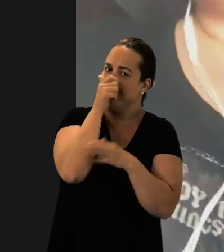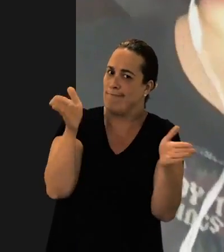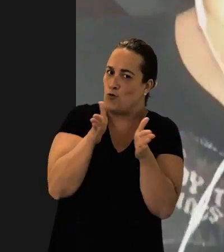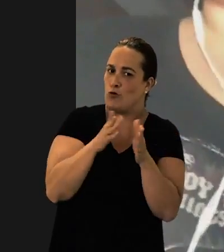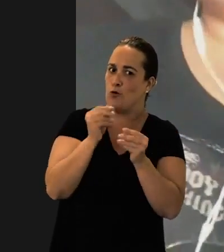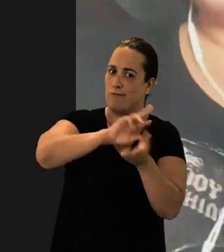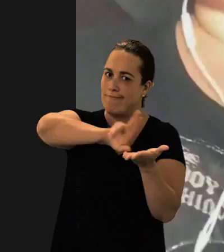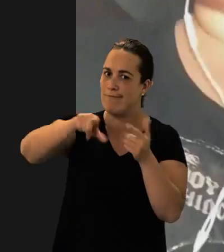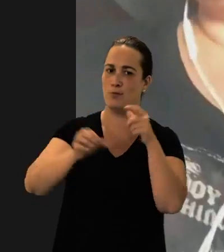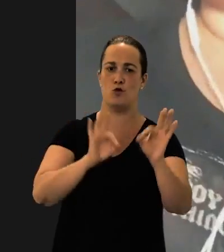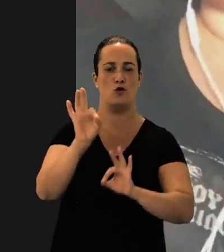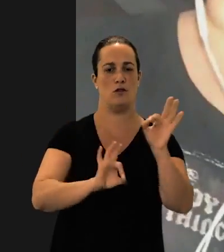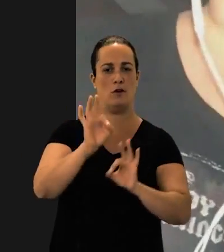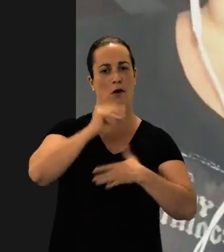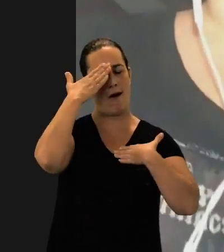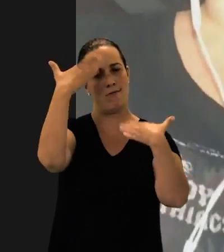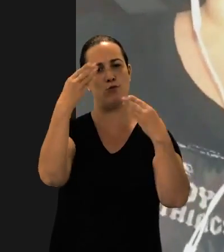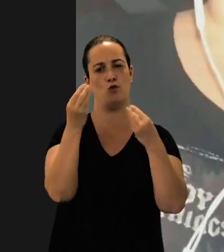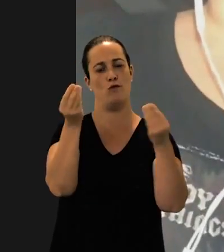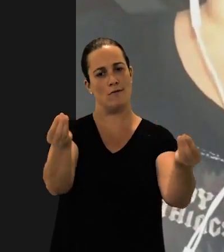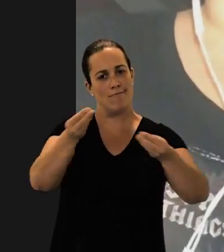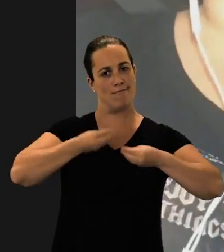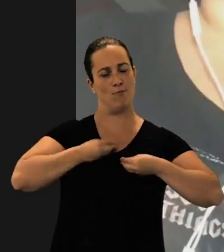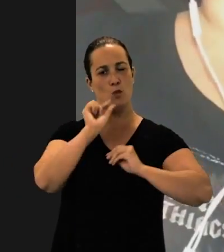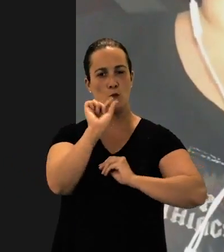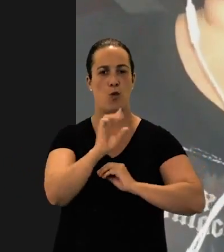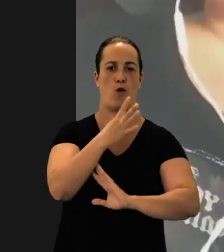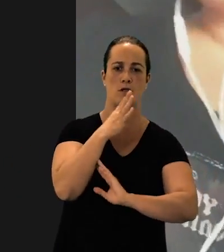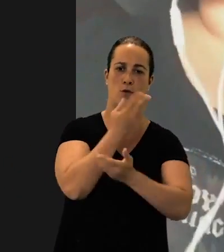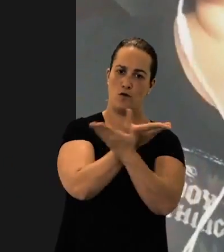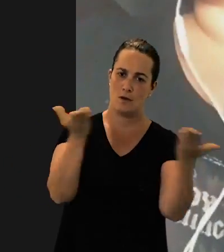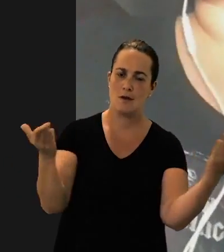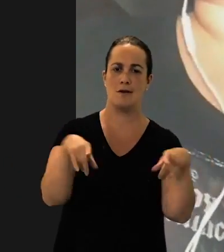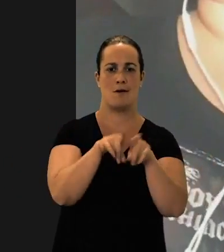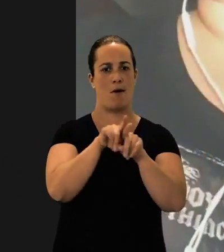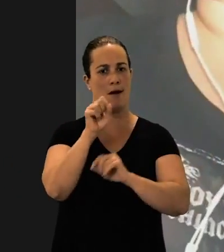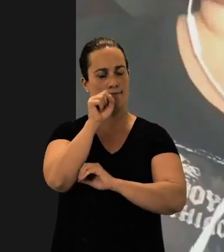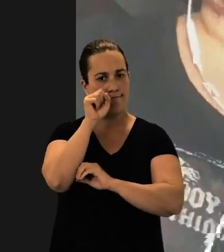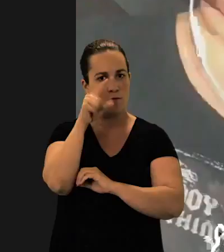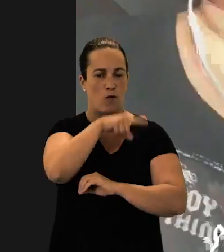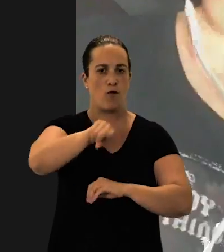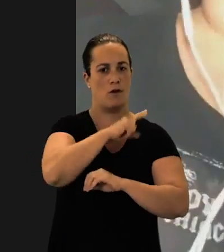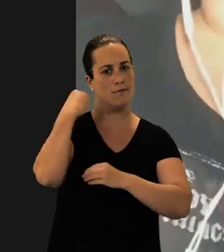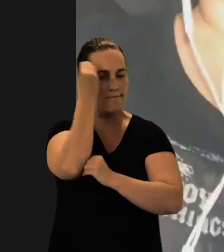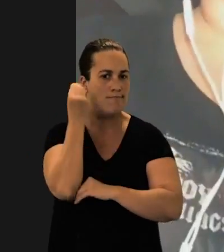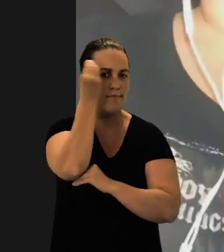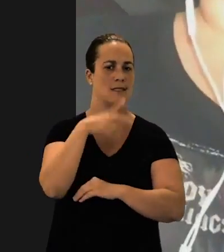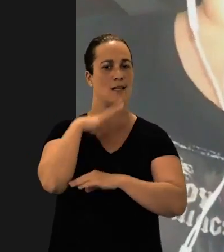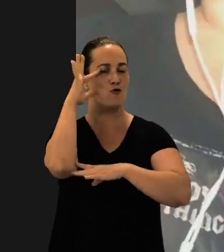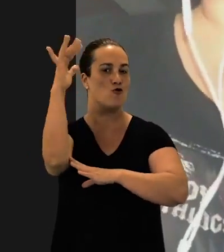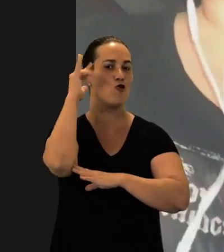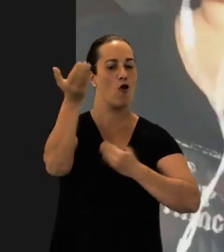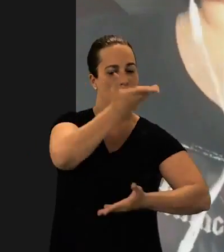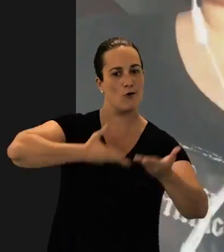tempo de vocês também é curto com tantos projetos, mas eu agradeço muito vocês terem passado um pouquinho do conhecimento de vocês, um pouquinho dessa expertise e